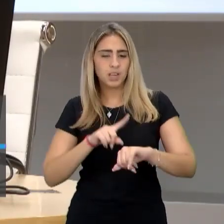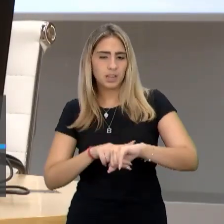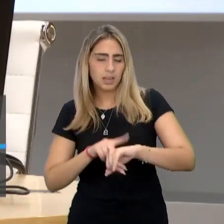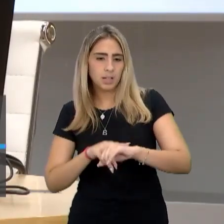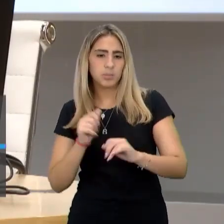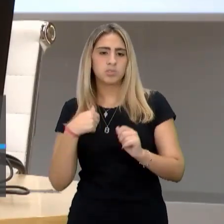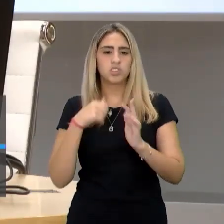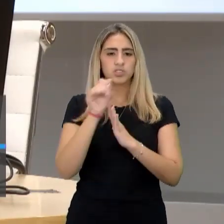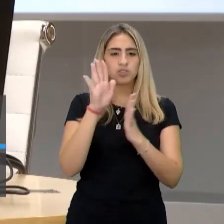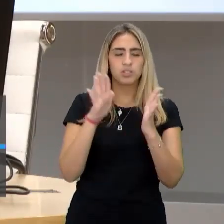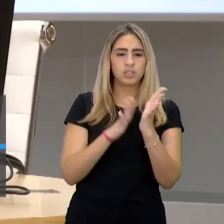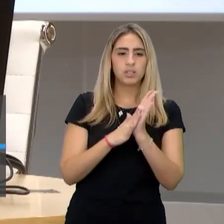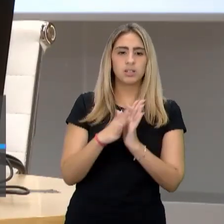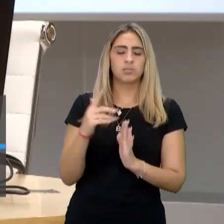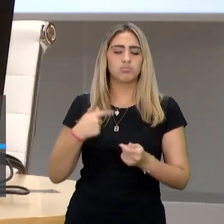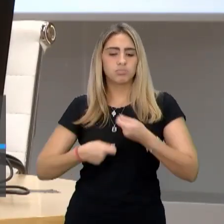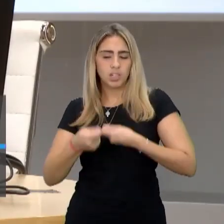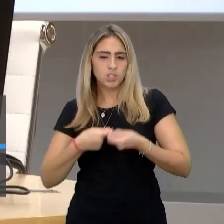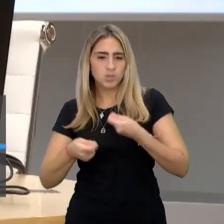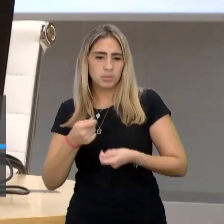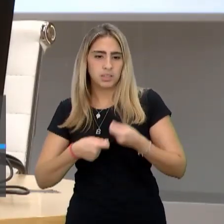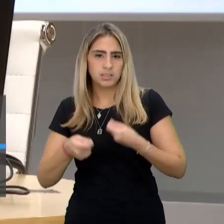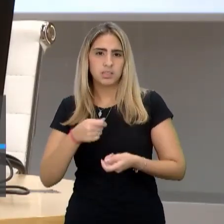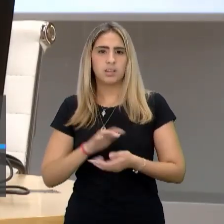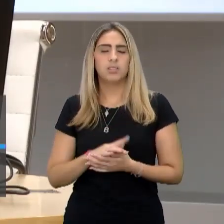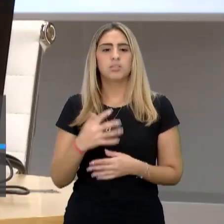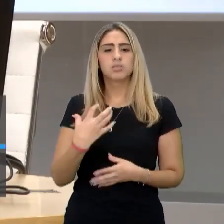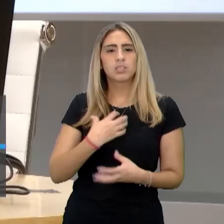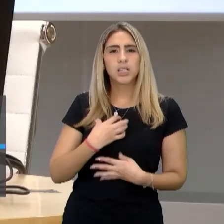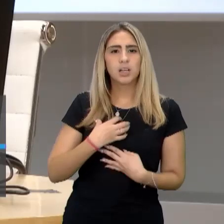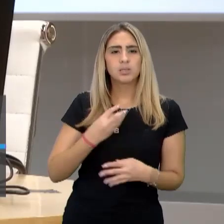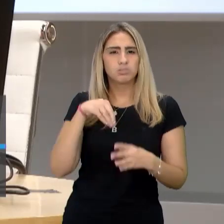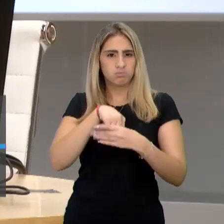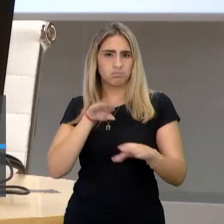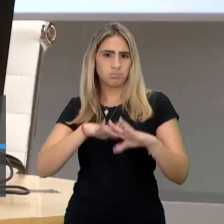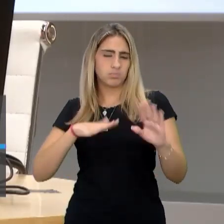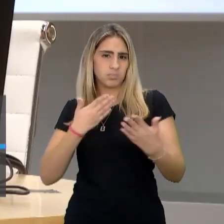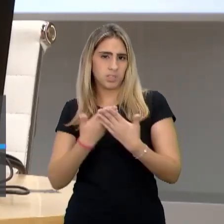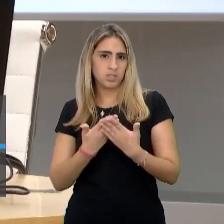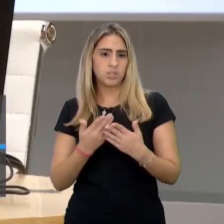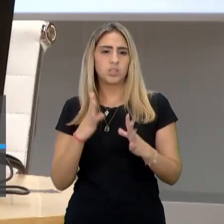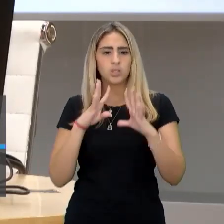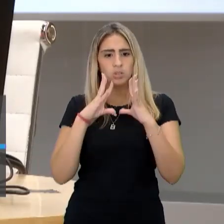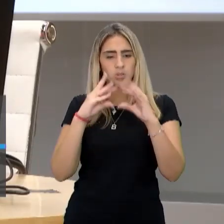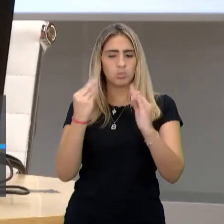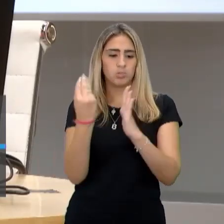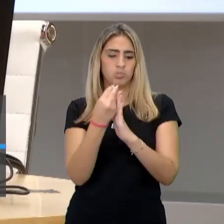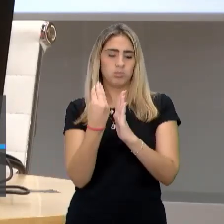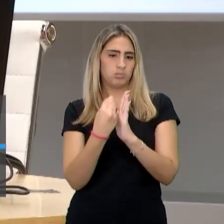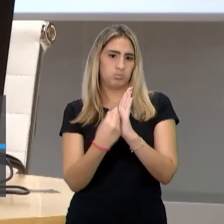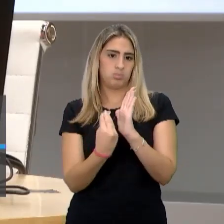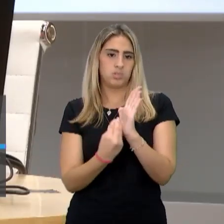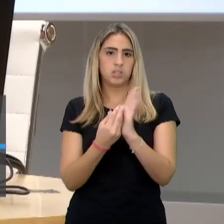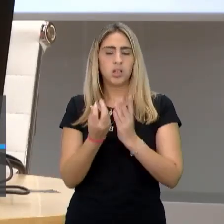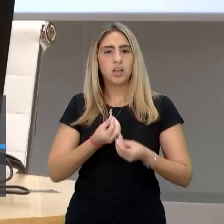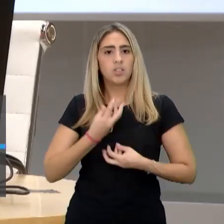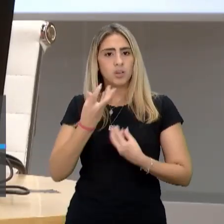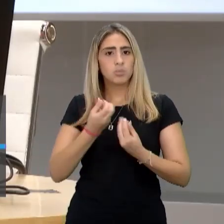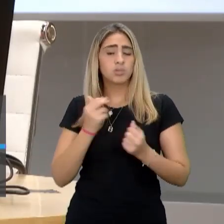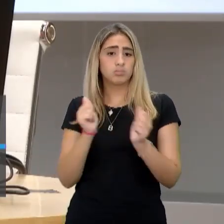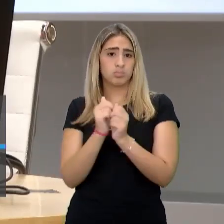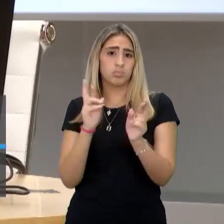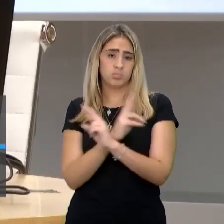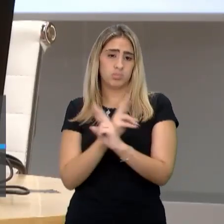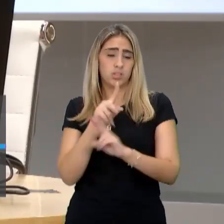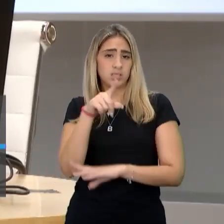de atividades, né, administrar as situações aí da escola. Todo mundo colocou informações relacionadas